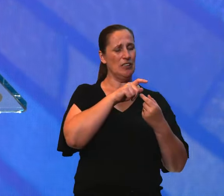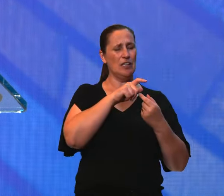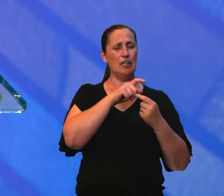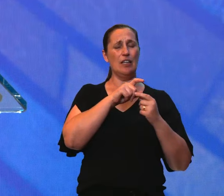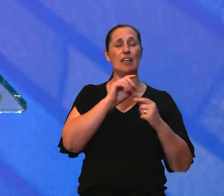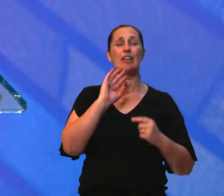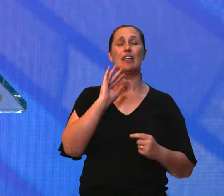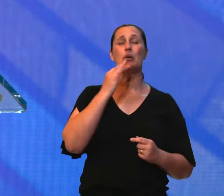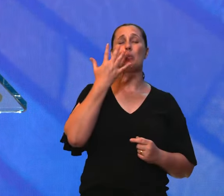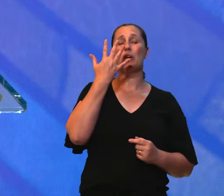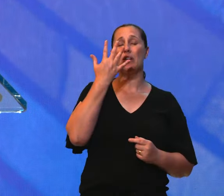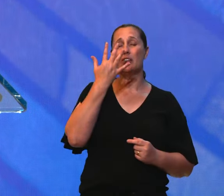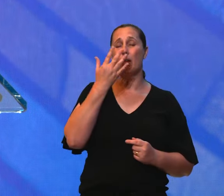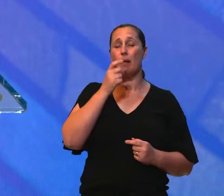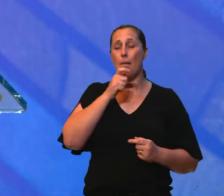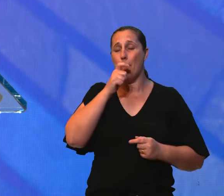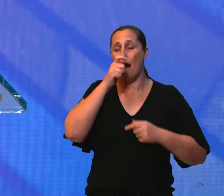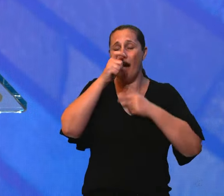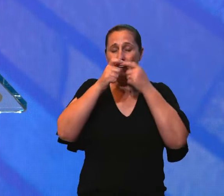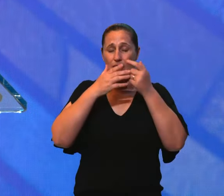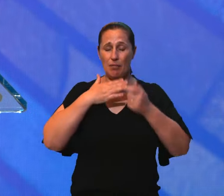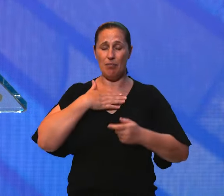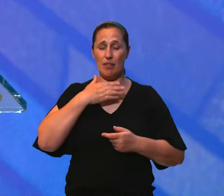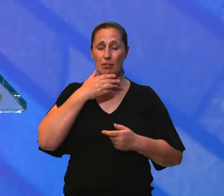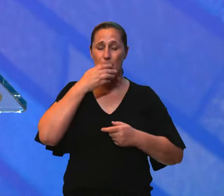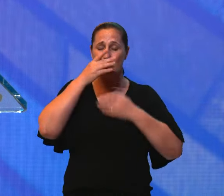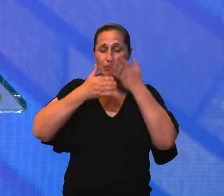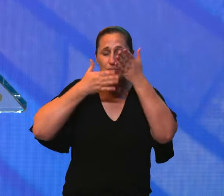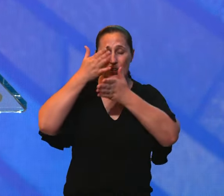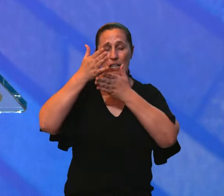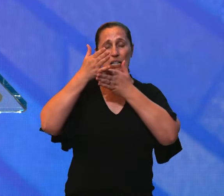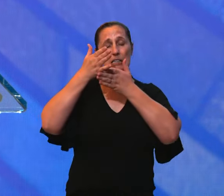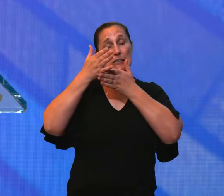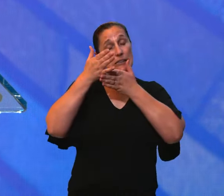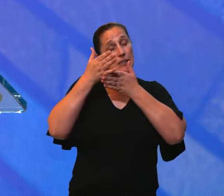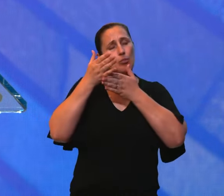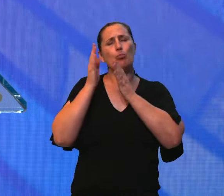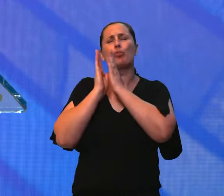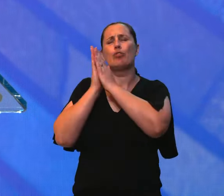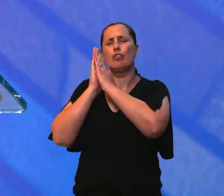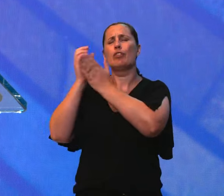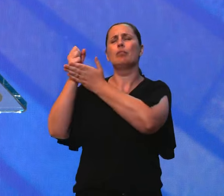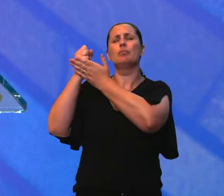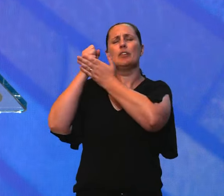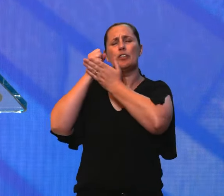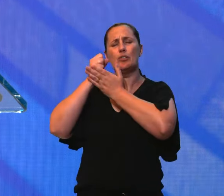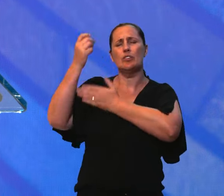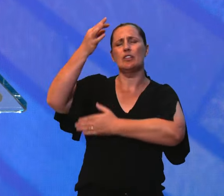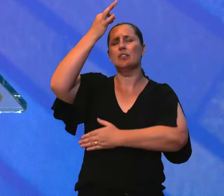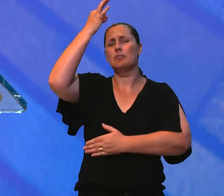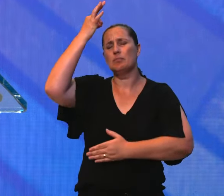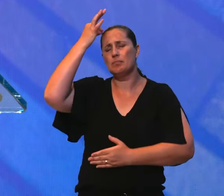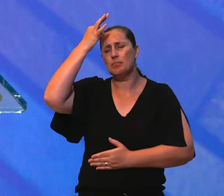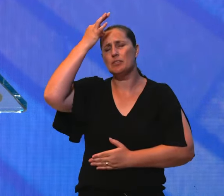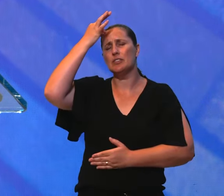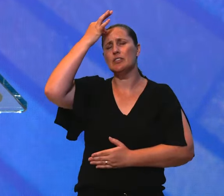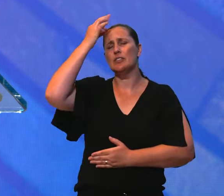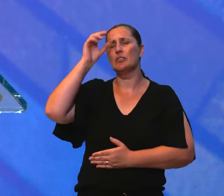quando pela minha boca sair já não ser mais a sua palavra então espírito santo de